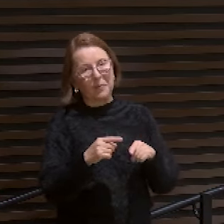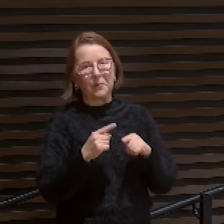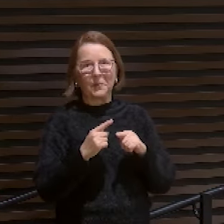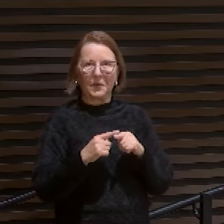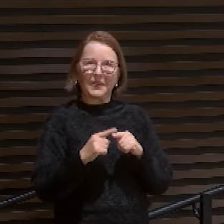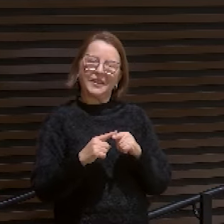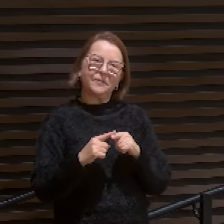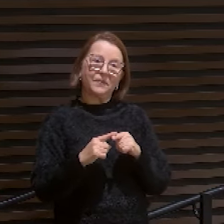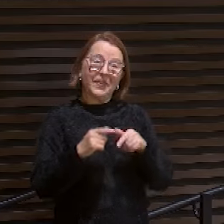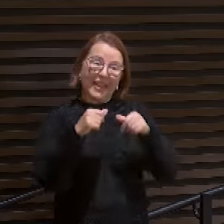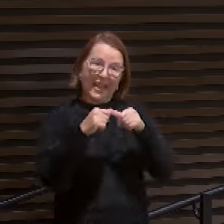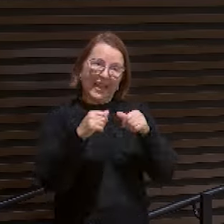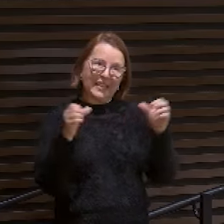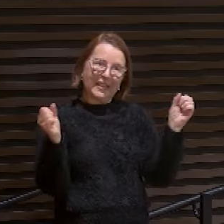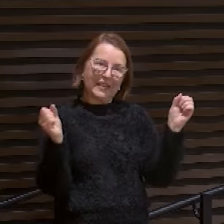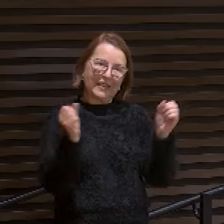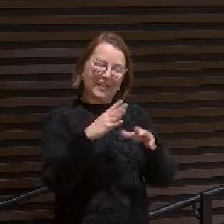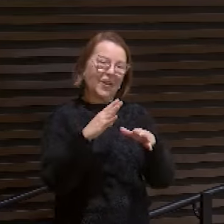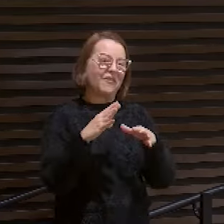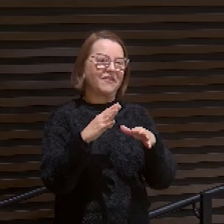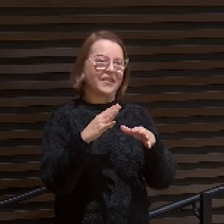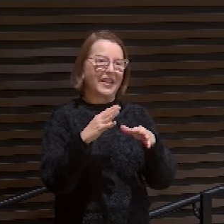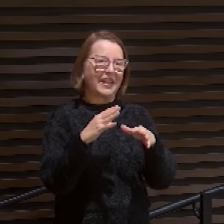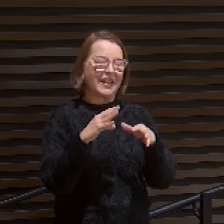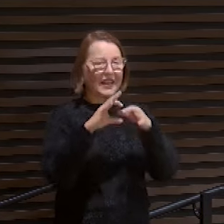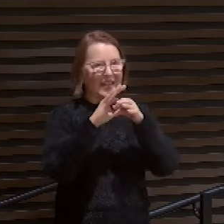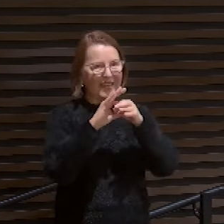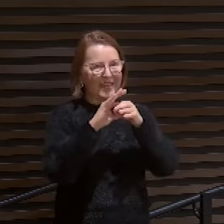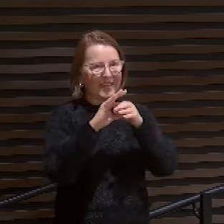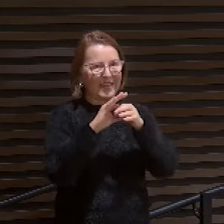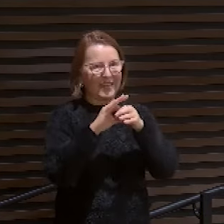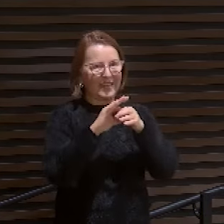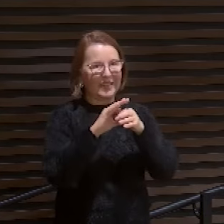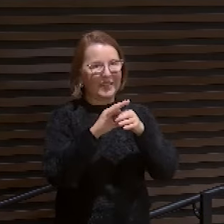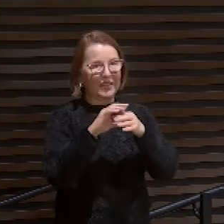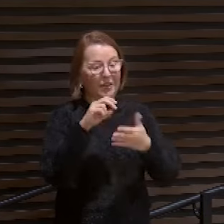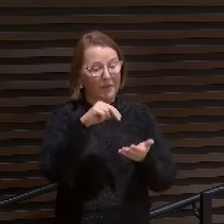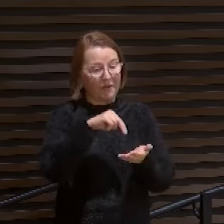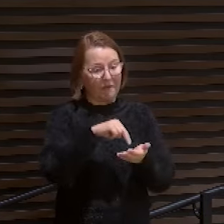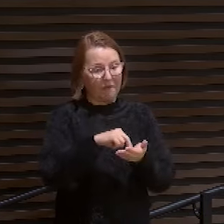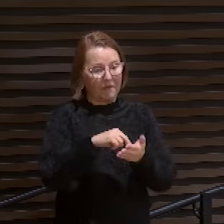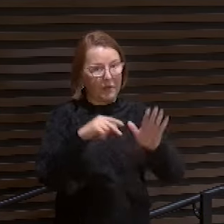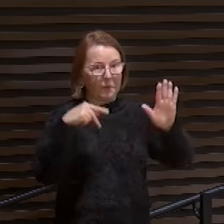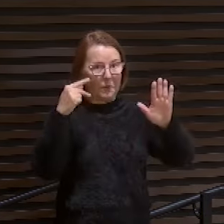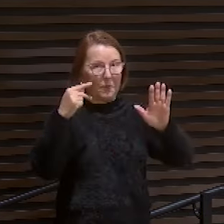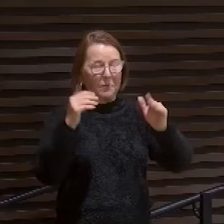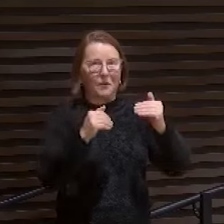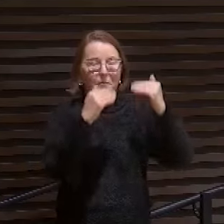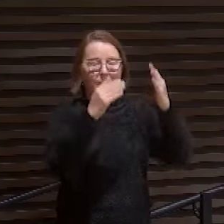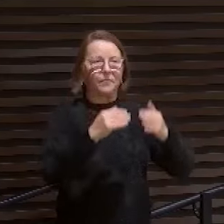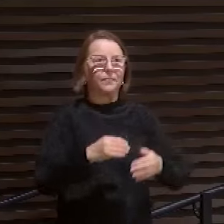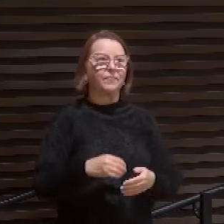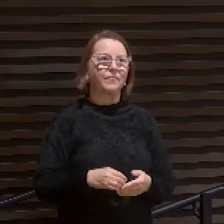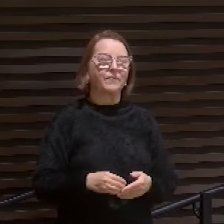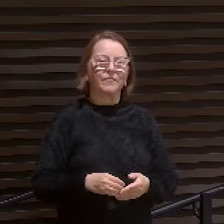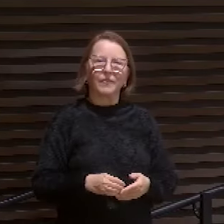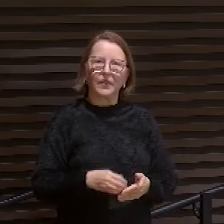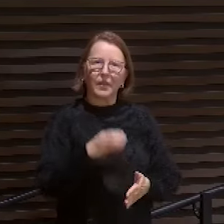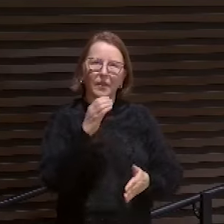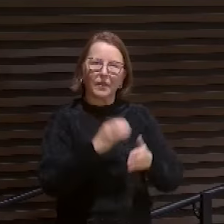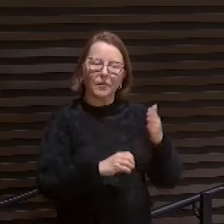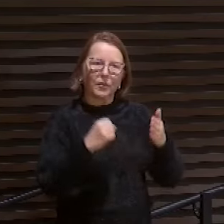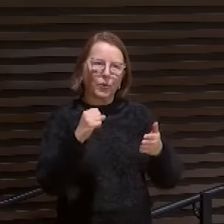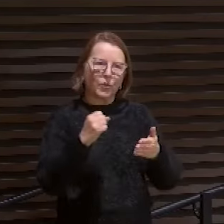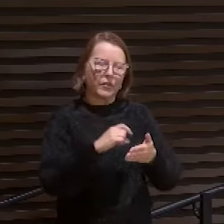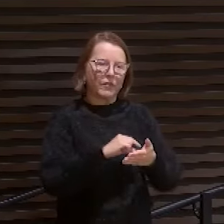baseada em promessas superiores. Vamos dar uma olhada em Hebreus capítulo 8, versículo 6, que é